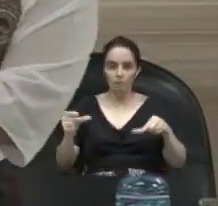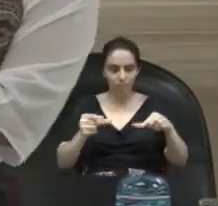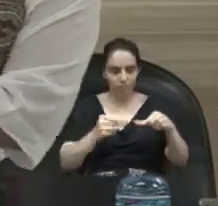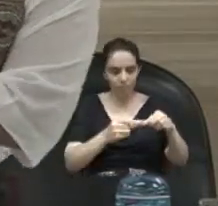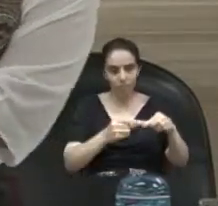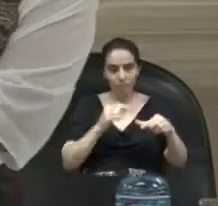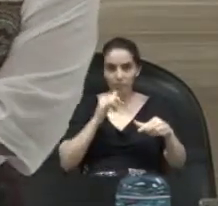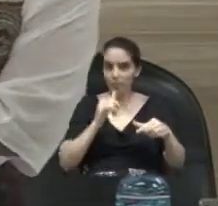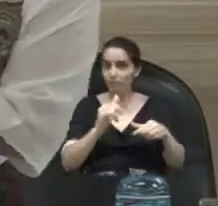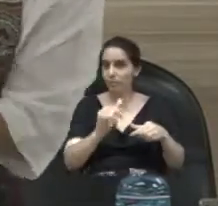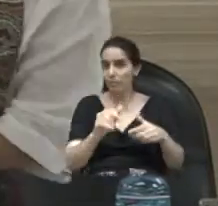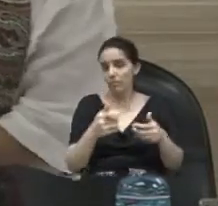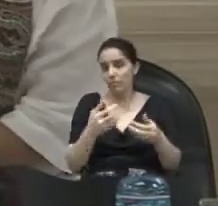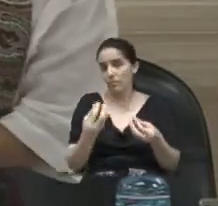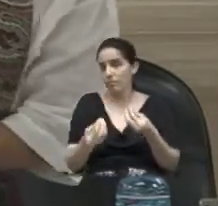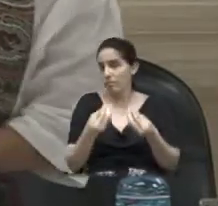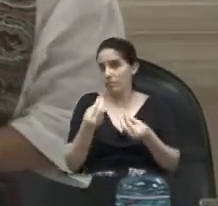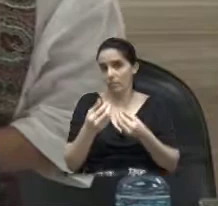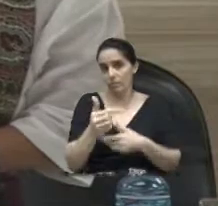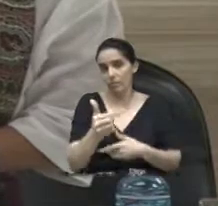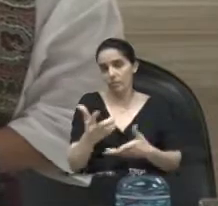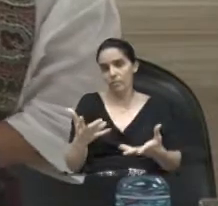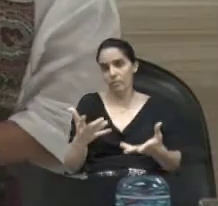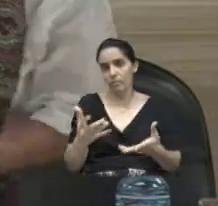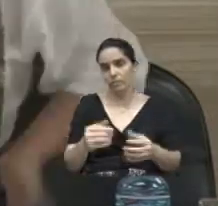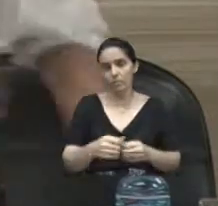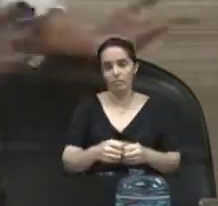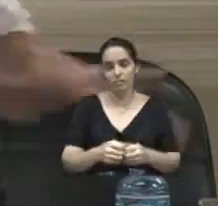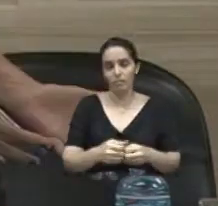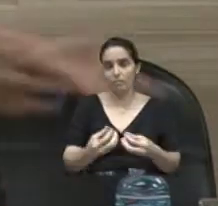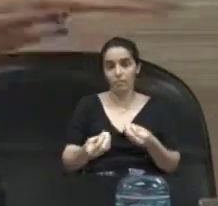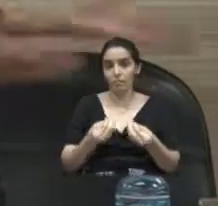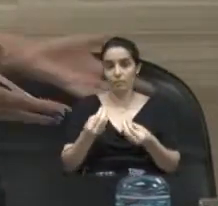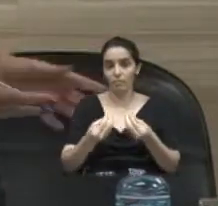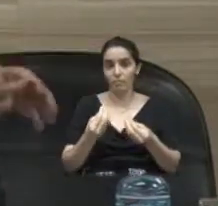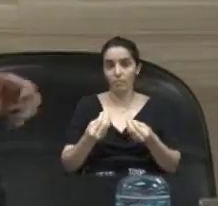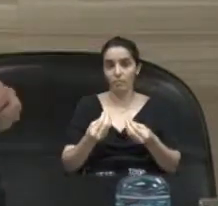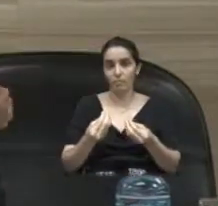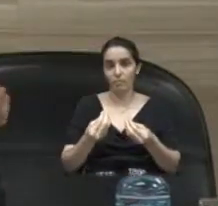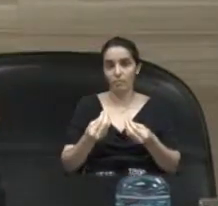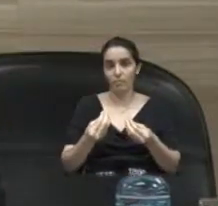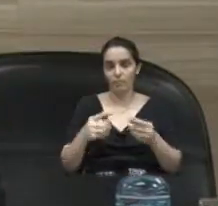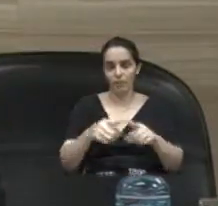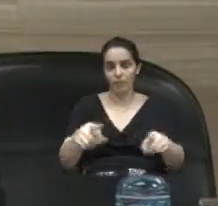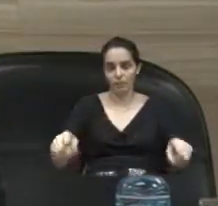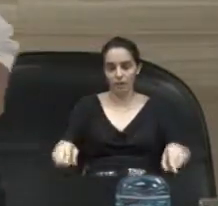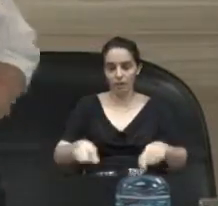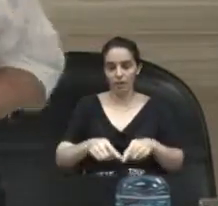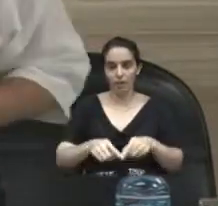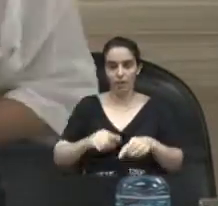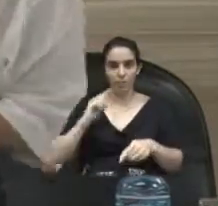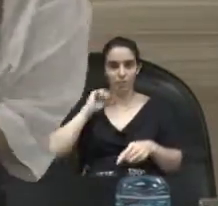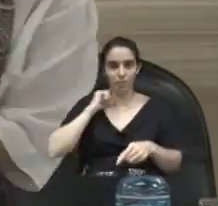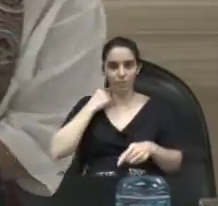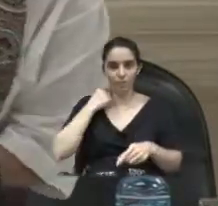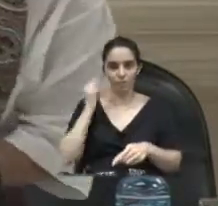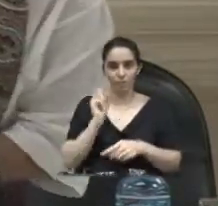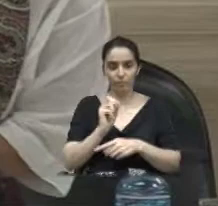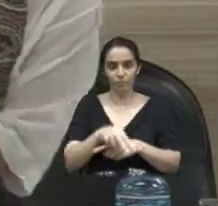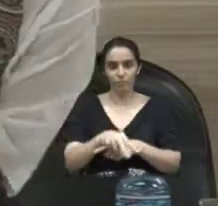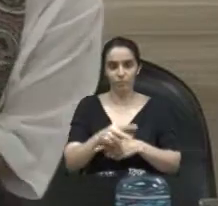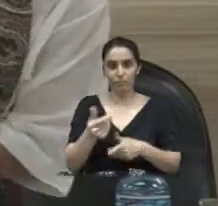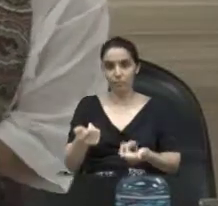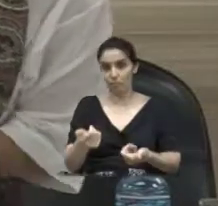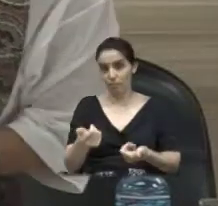tem logística reversa para muitos materiais que a gente sabe que contamina solo. Então, é extremamente importante que a gente